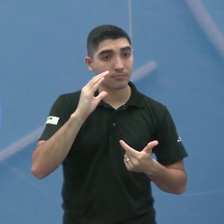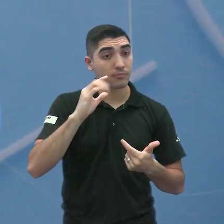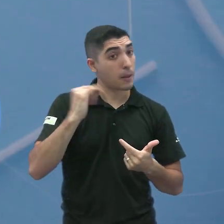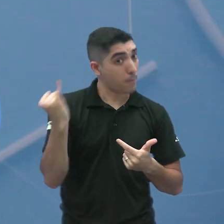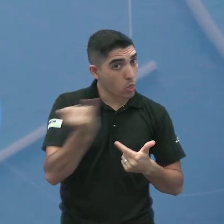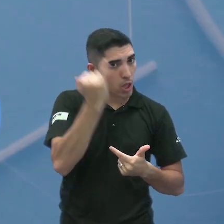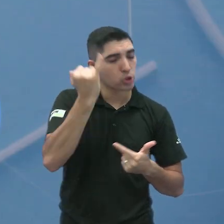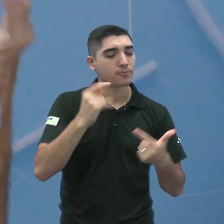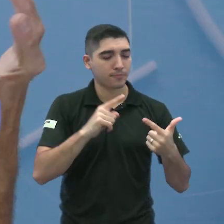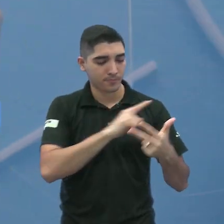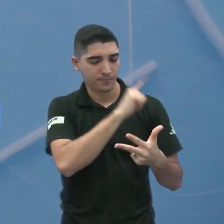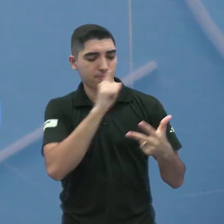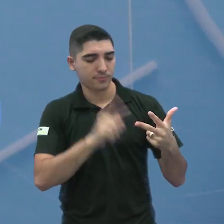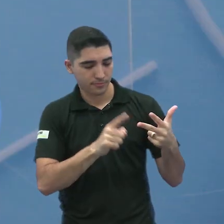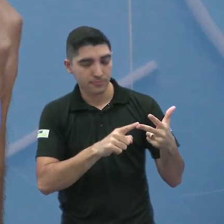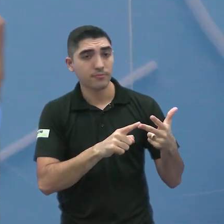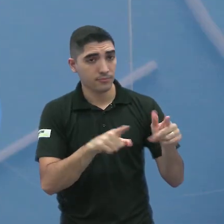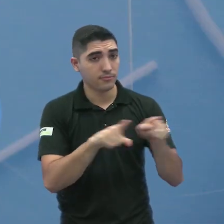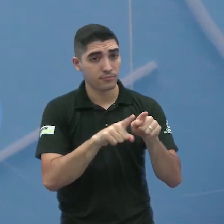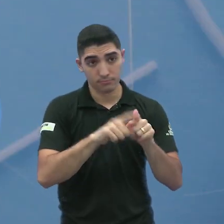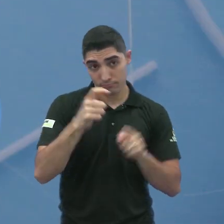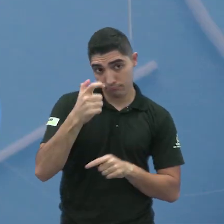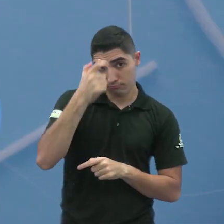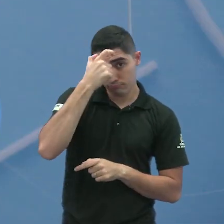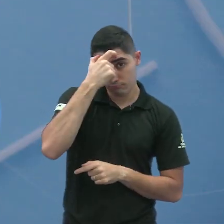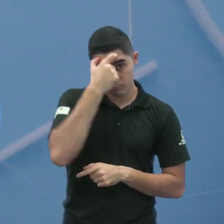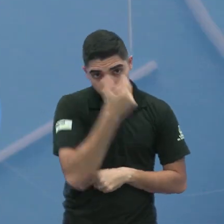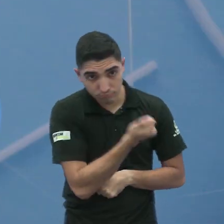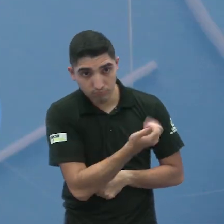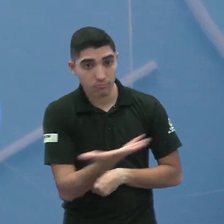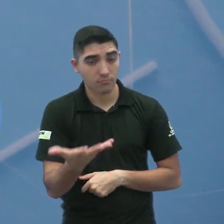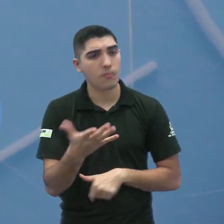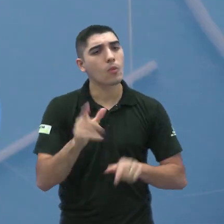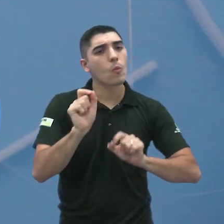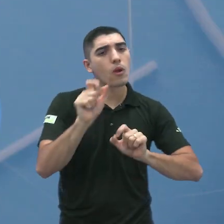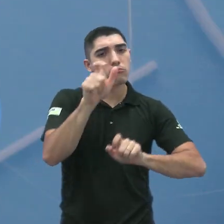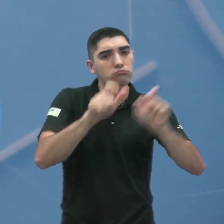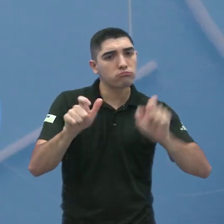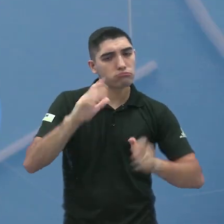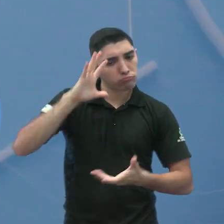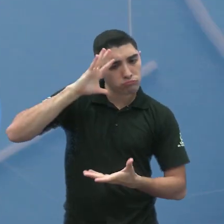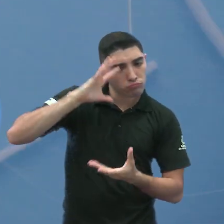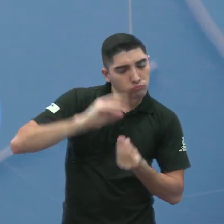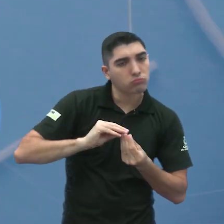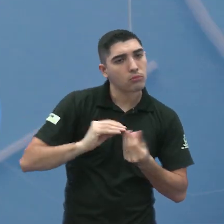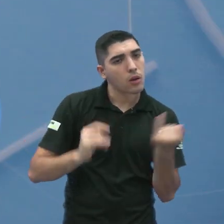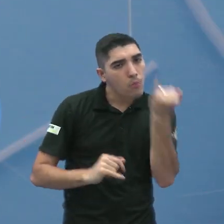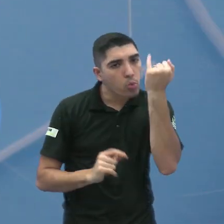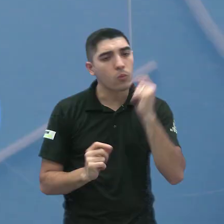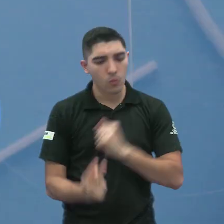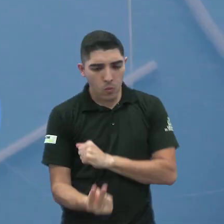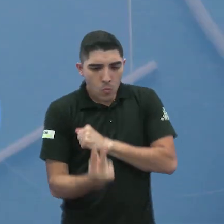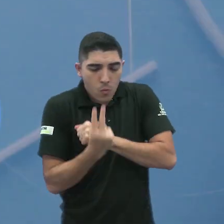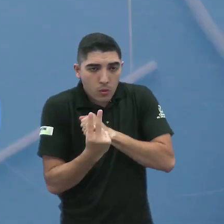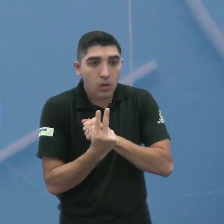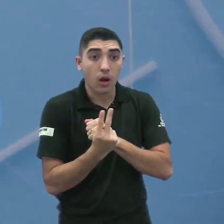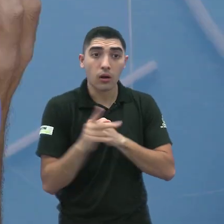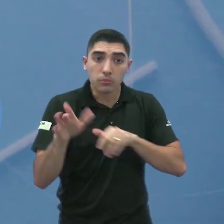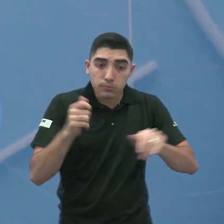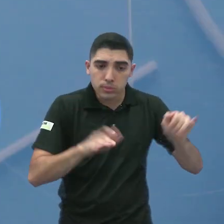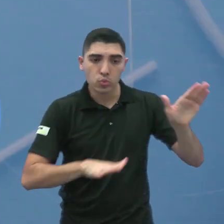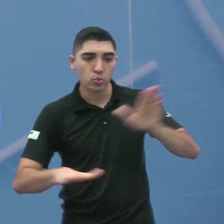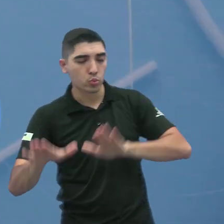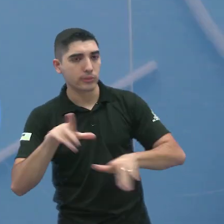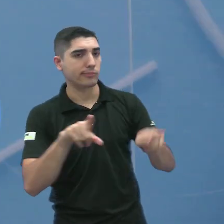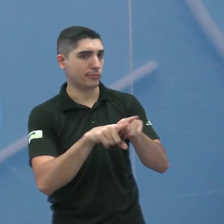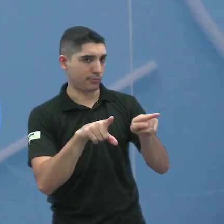desses, tanto de quem busca quanto de quem oferece os cuidados, da seriedade disso, da importância do cuidado disso.